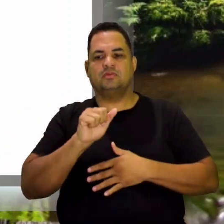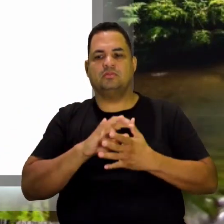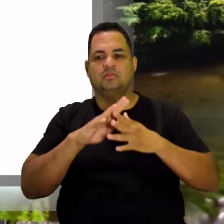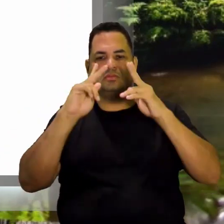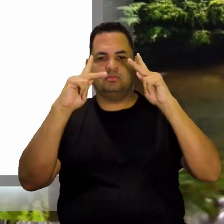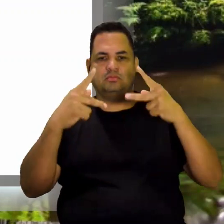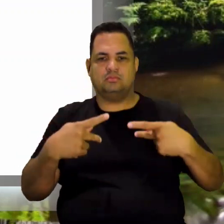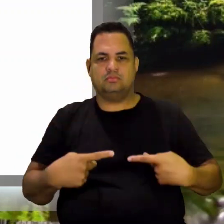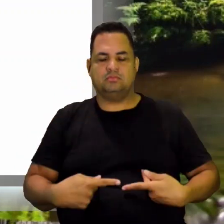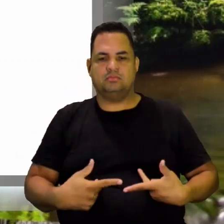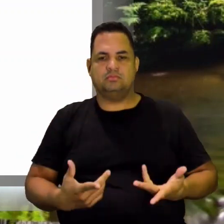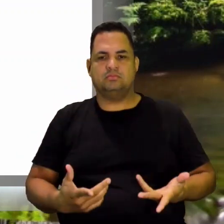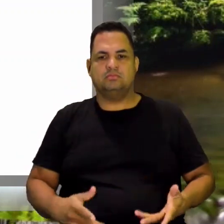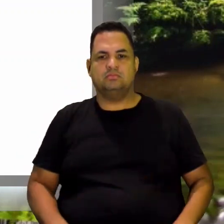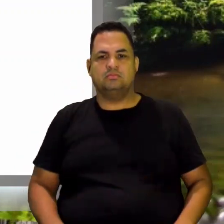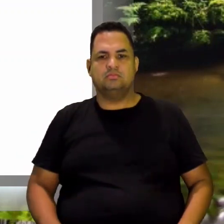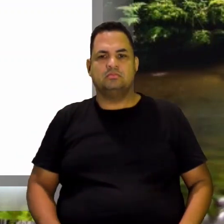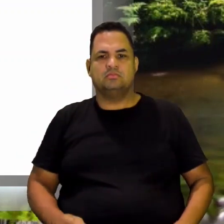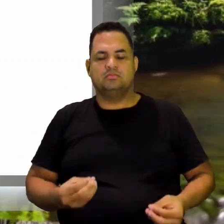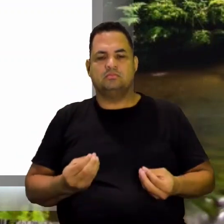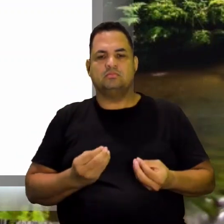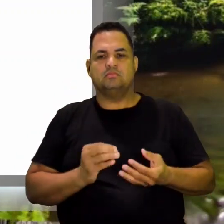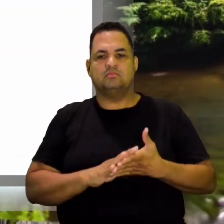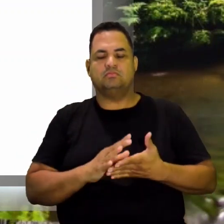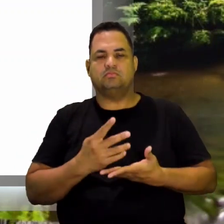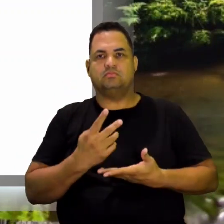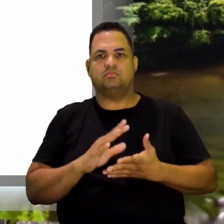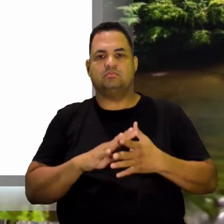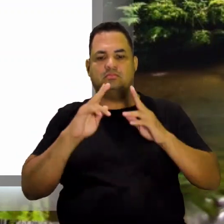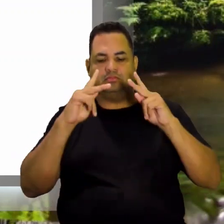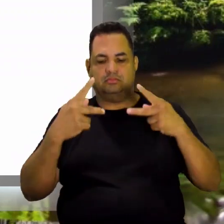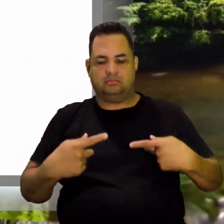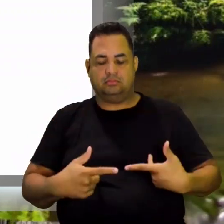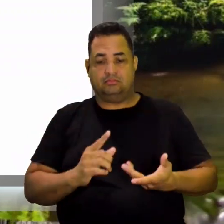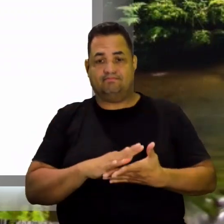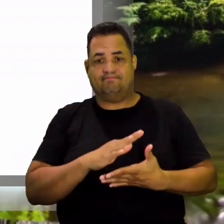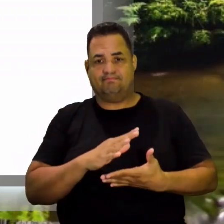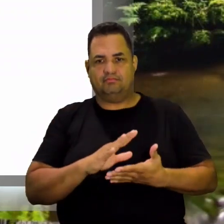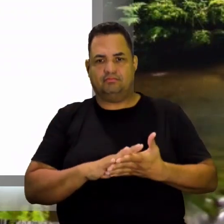né? O genoma humano não. O humano porque a gente fala muito da gente,